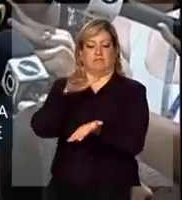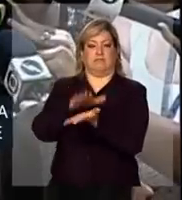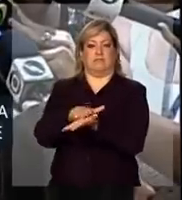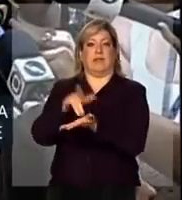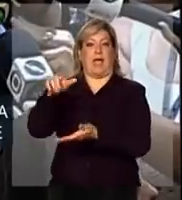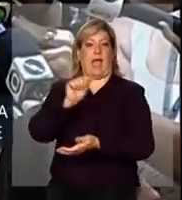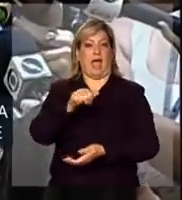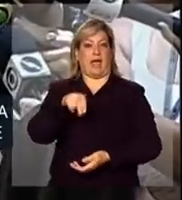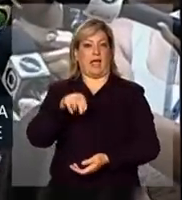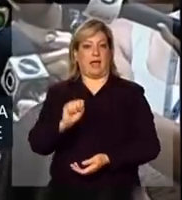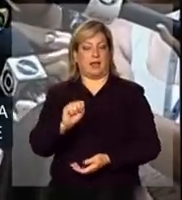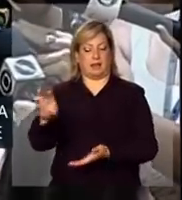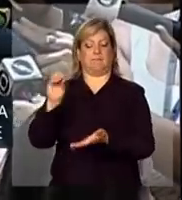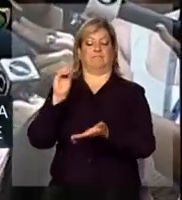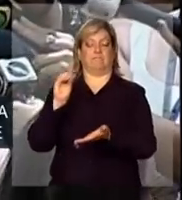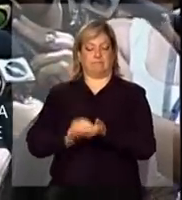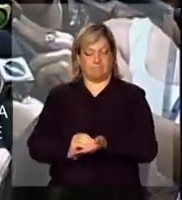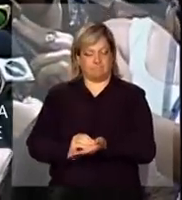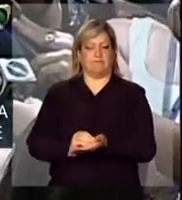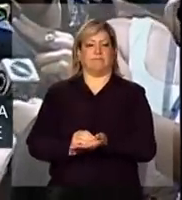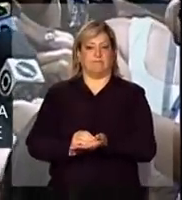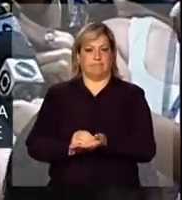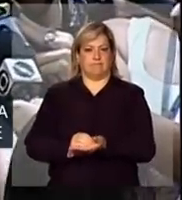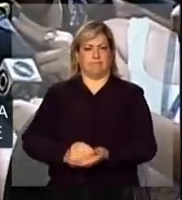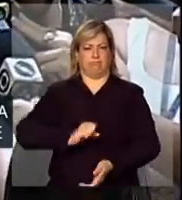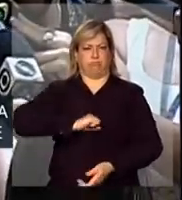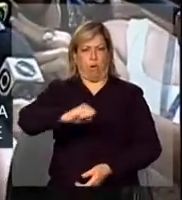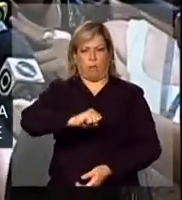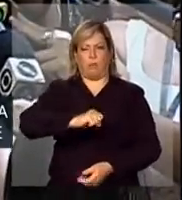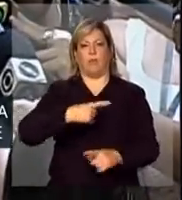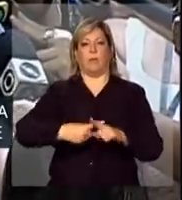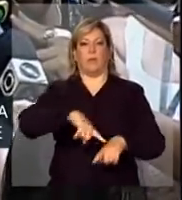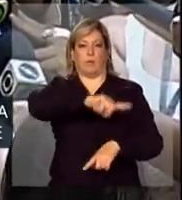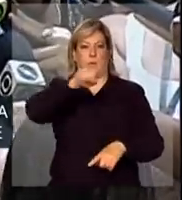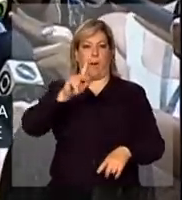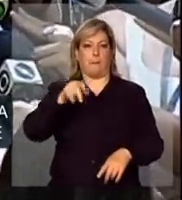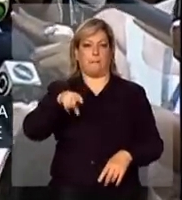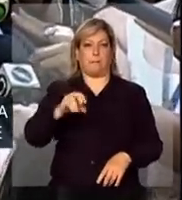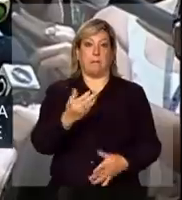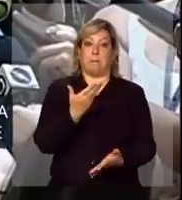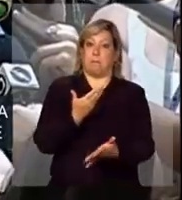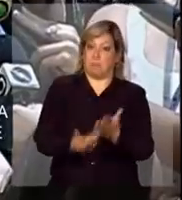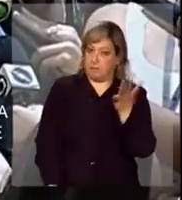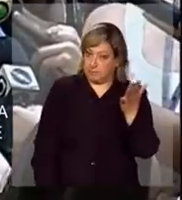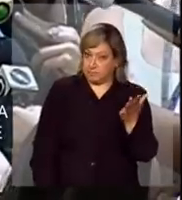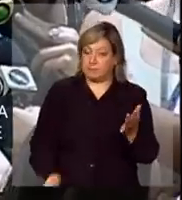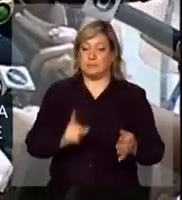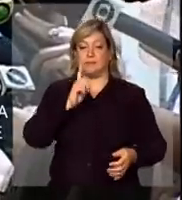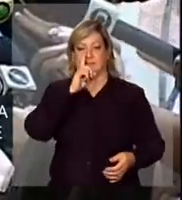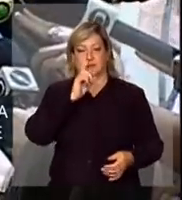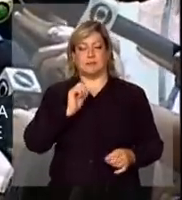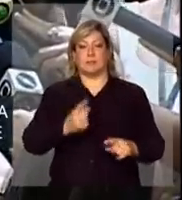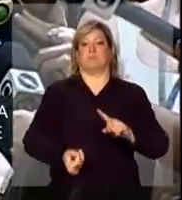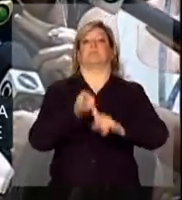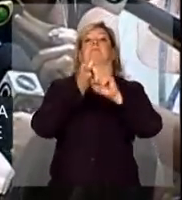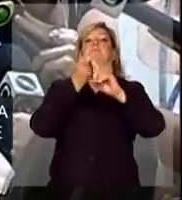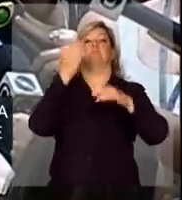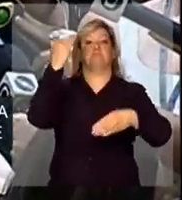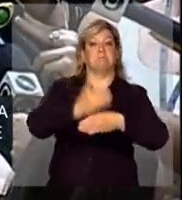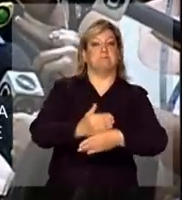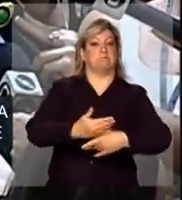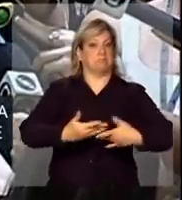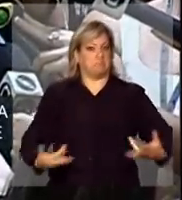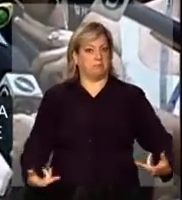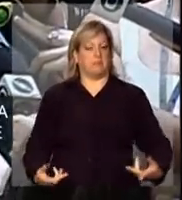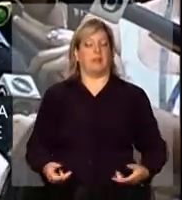ANS, passou a contar para a decisão da ANS em suspender o direito de venda dos planos de saúde. Então, é muito